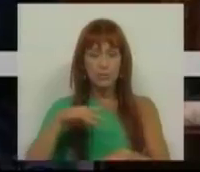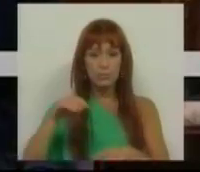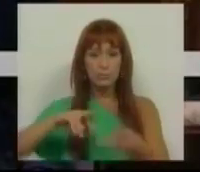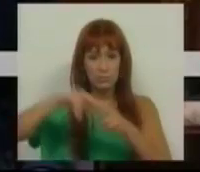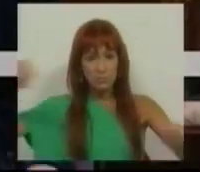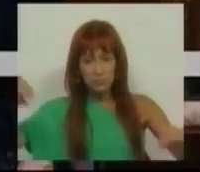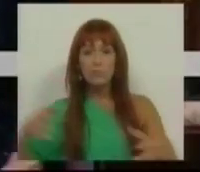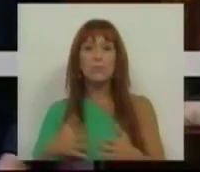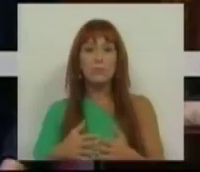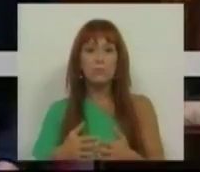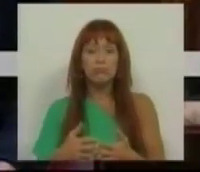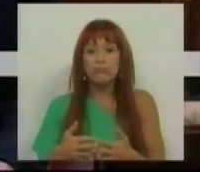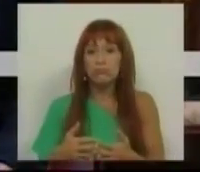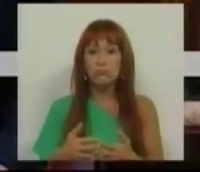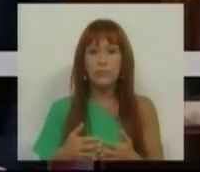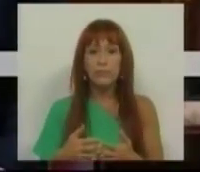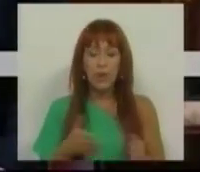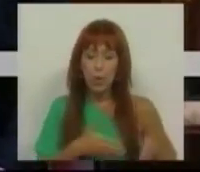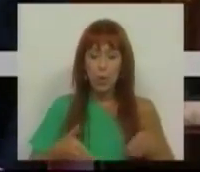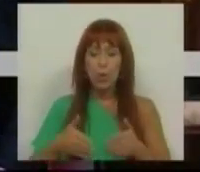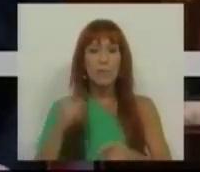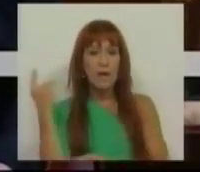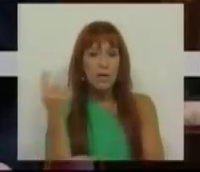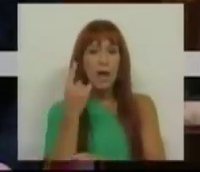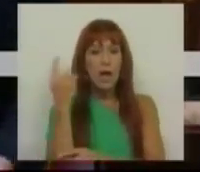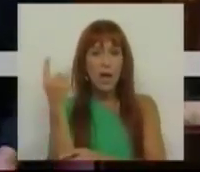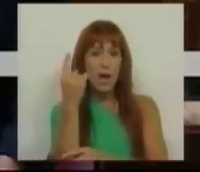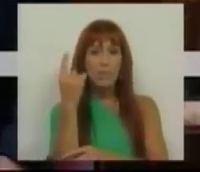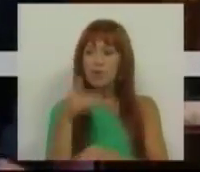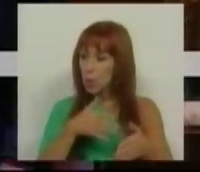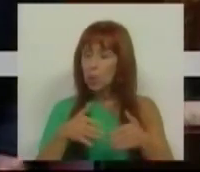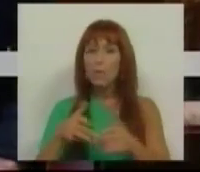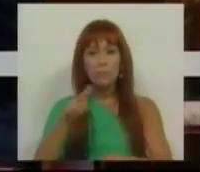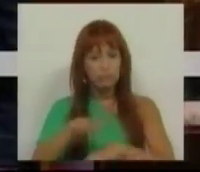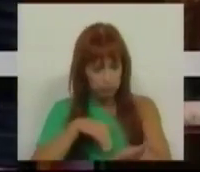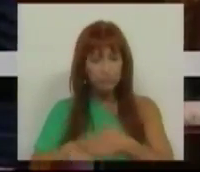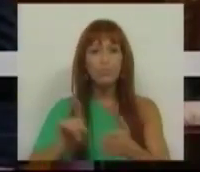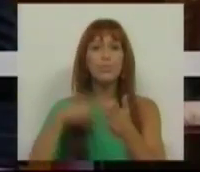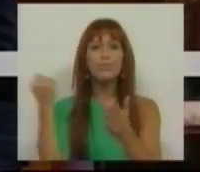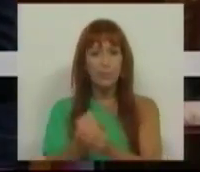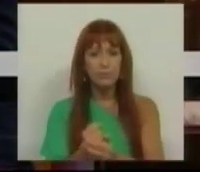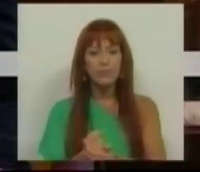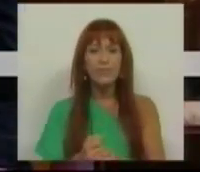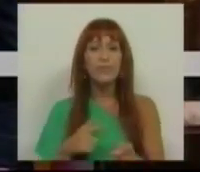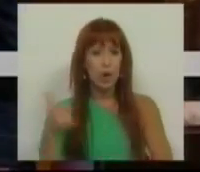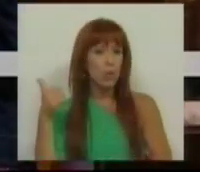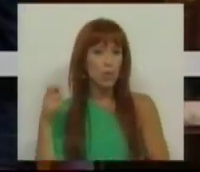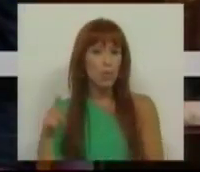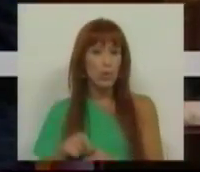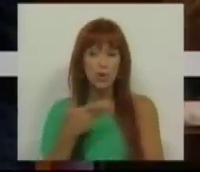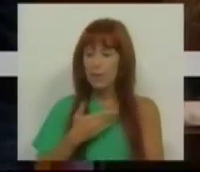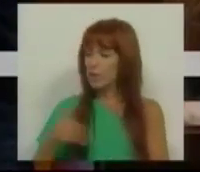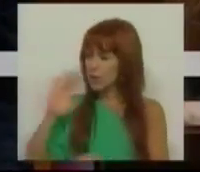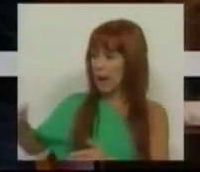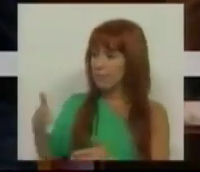autarquias e foi um caminho lento, mas foi um caminho que foi feito. E o Bloco de Esquerda, no